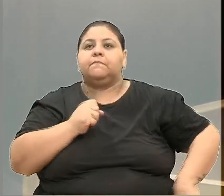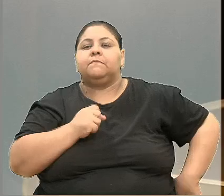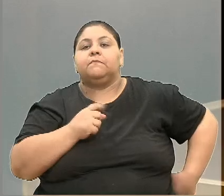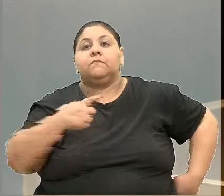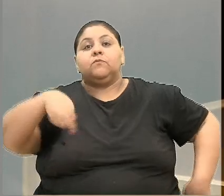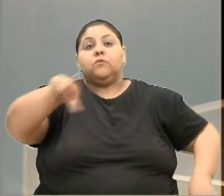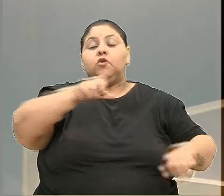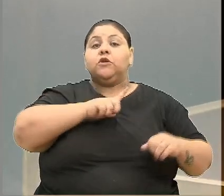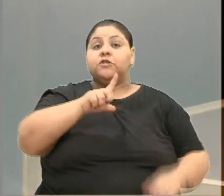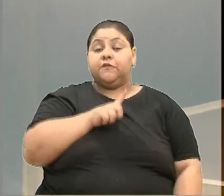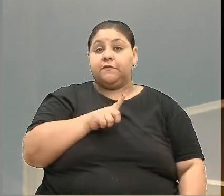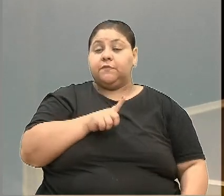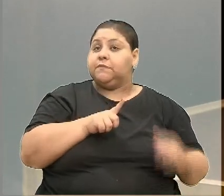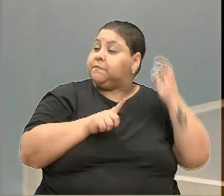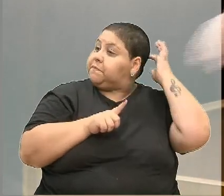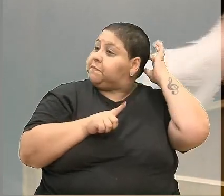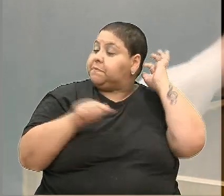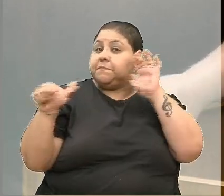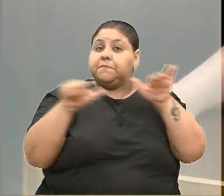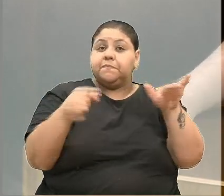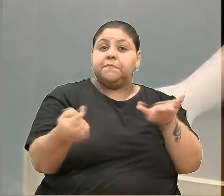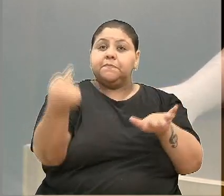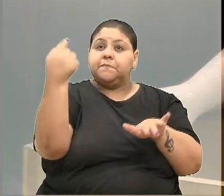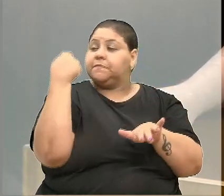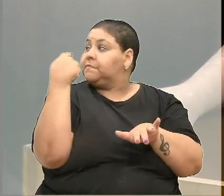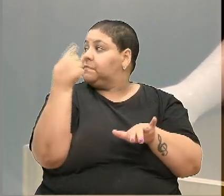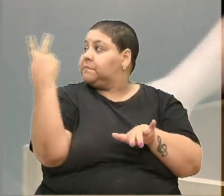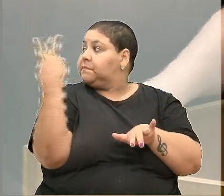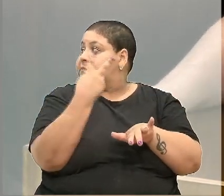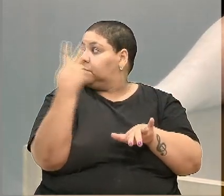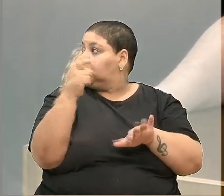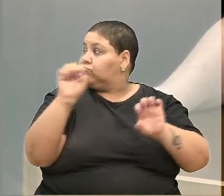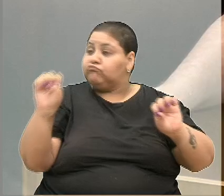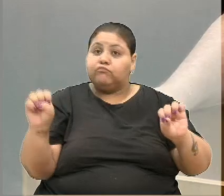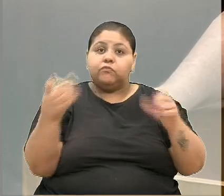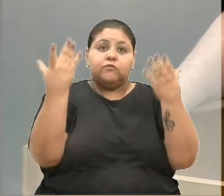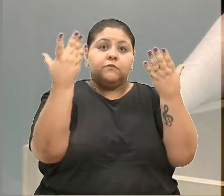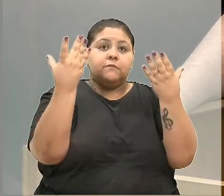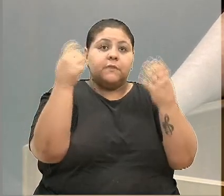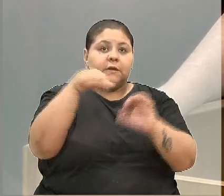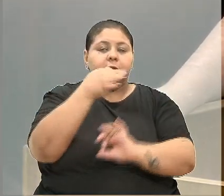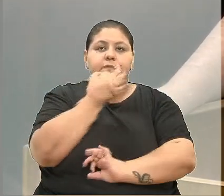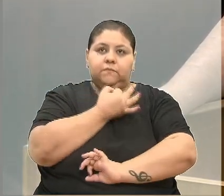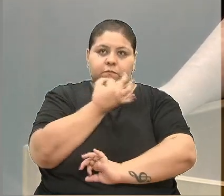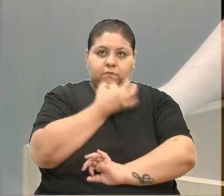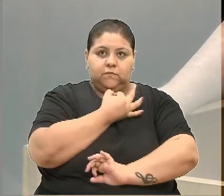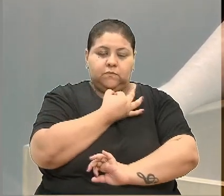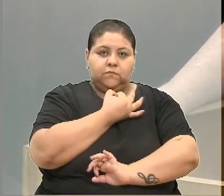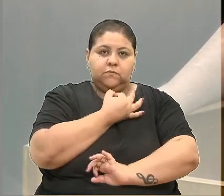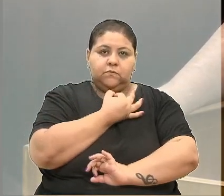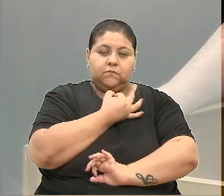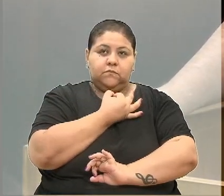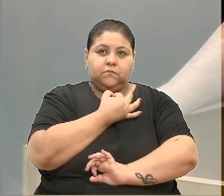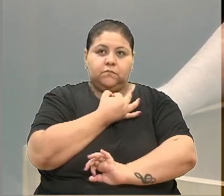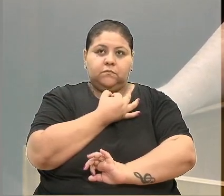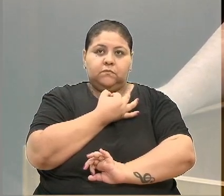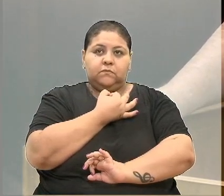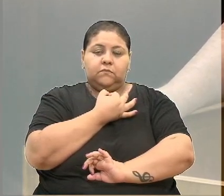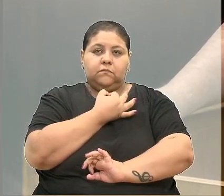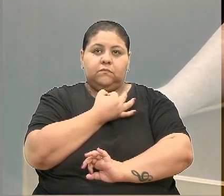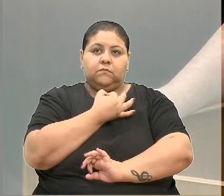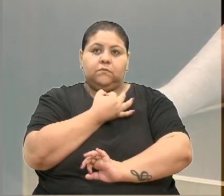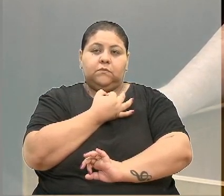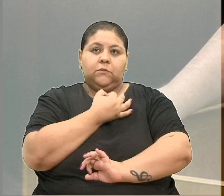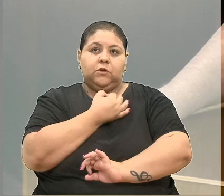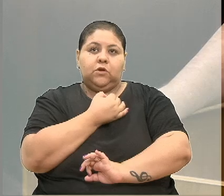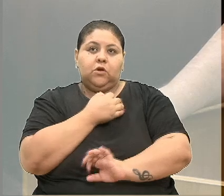Nós tivemos, na semana passada, 2 grandes eventos em Caxias do Sul. Mais uma edição do Festival de